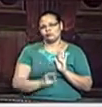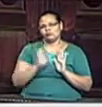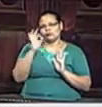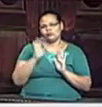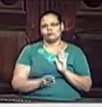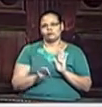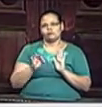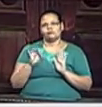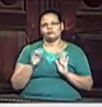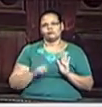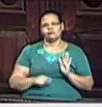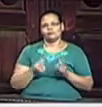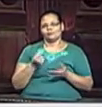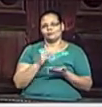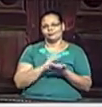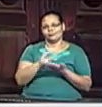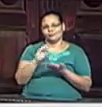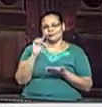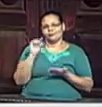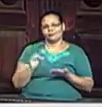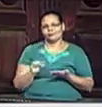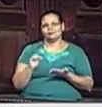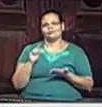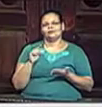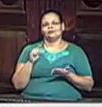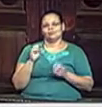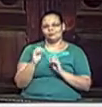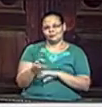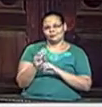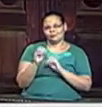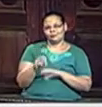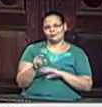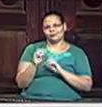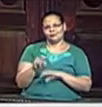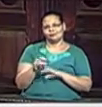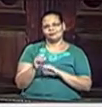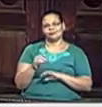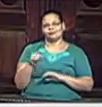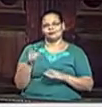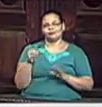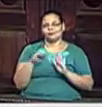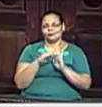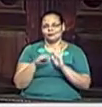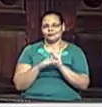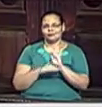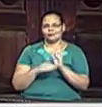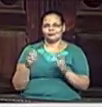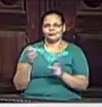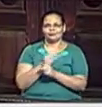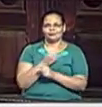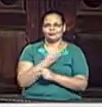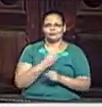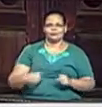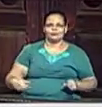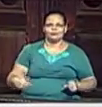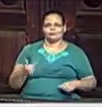25% de investimento mínimo na educação, segundo as contas do governo, chegou